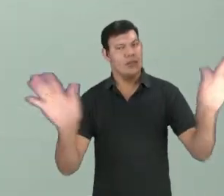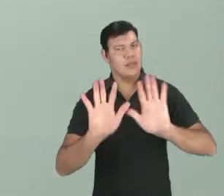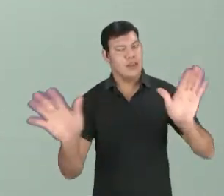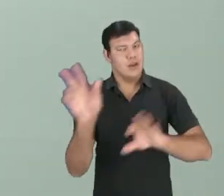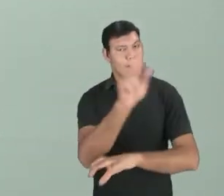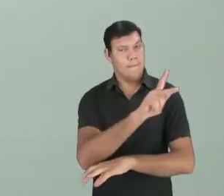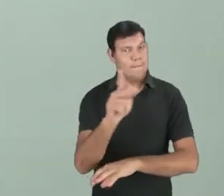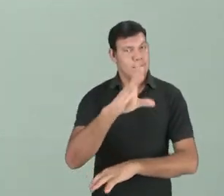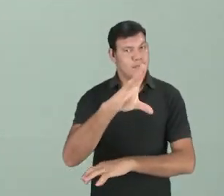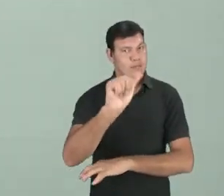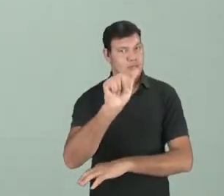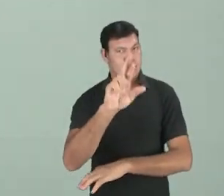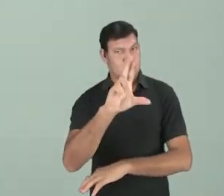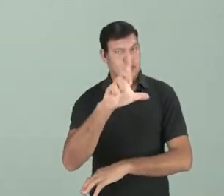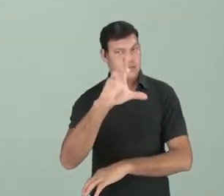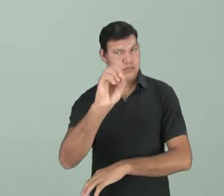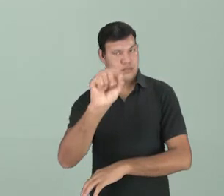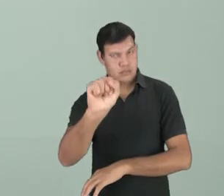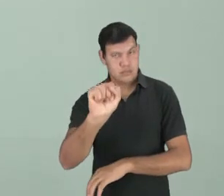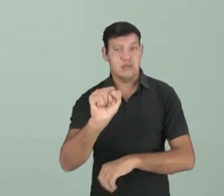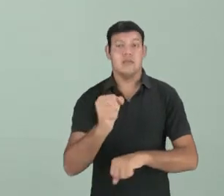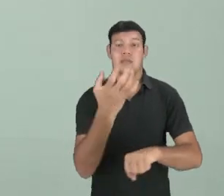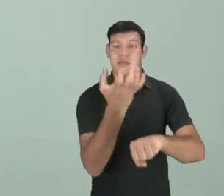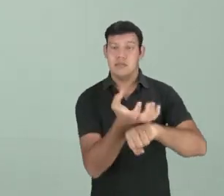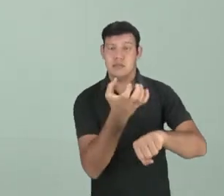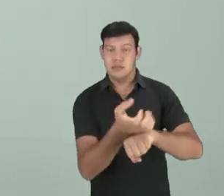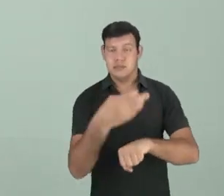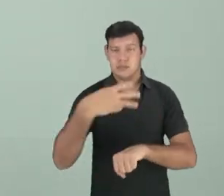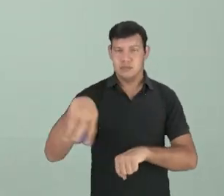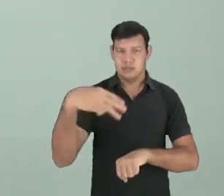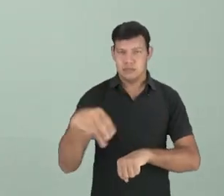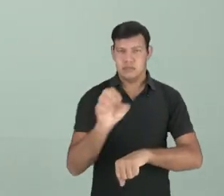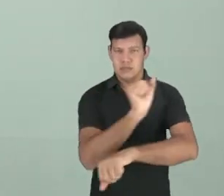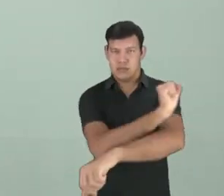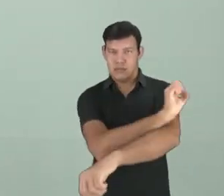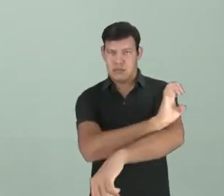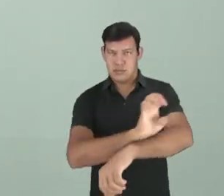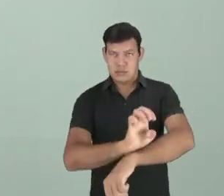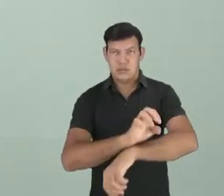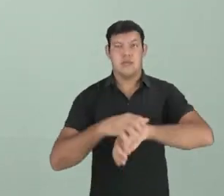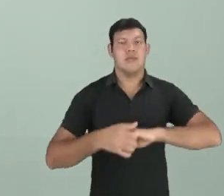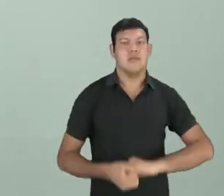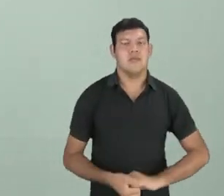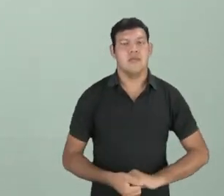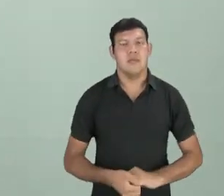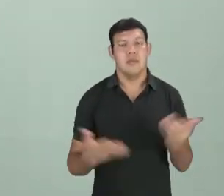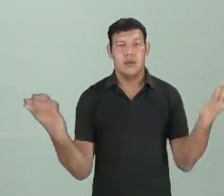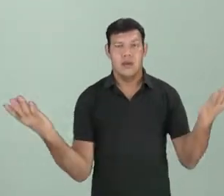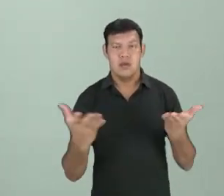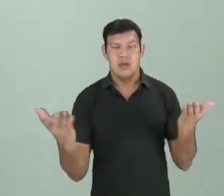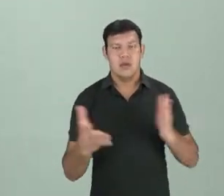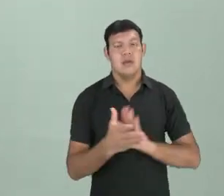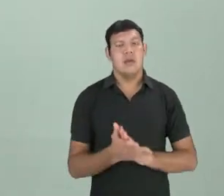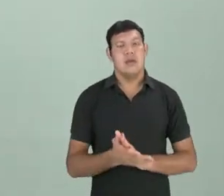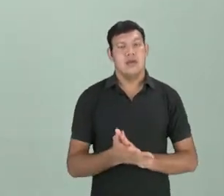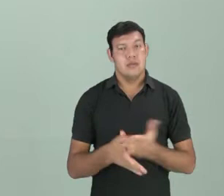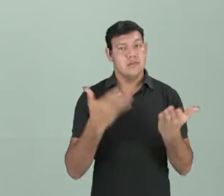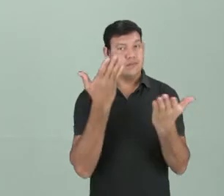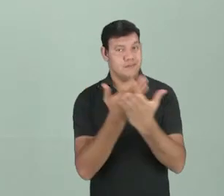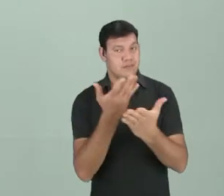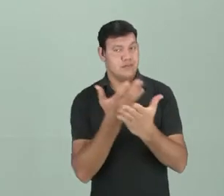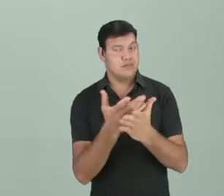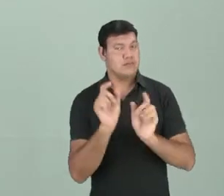Olá, eu sou o professor Carlos Ferreira de Almeida, professor de matemática da Rede Estadual de Ensino. E hoje nós vamos falar